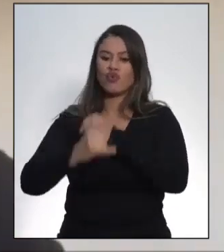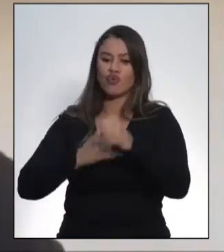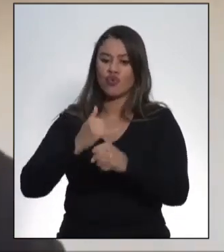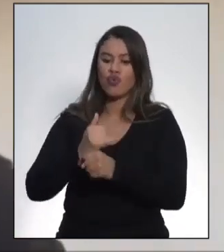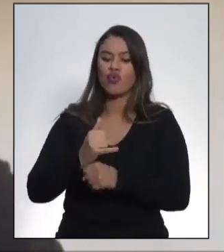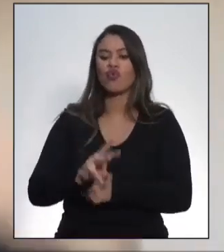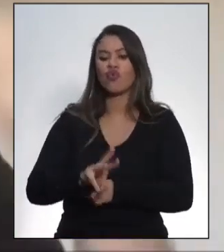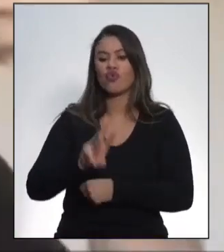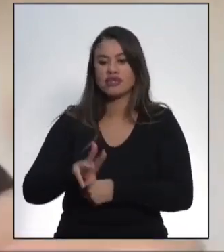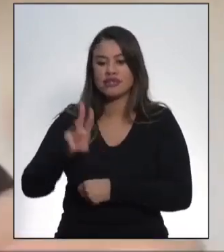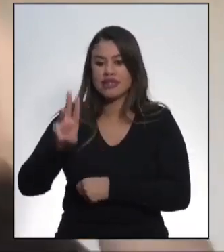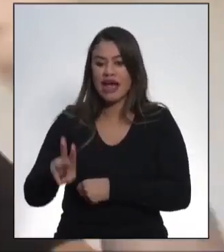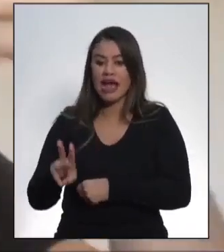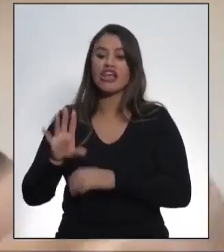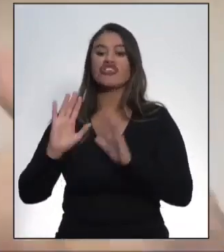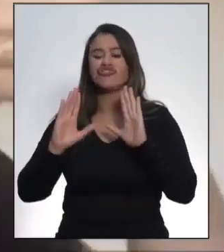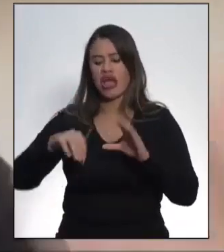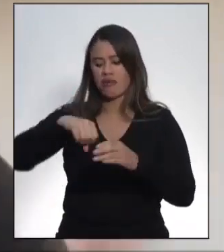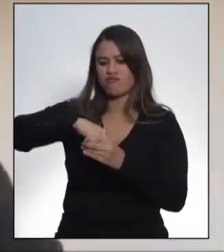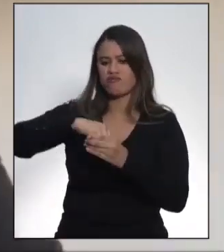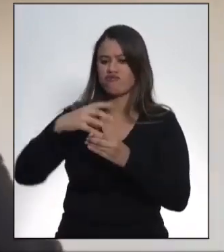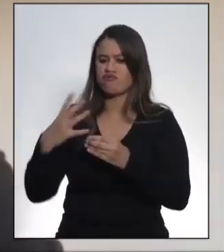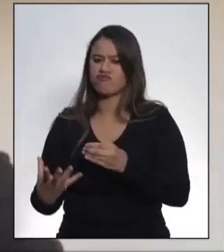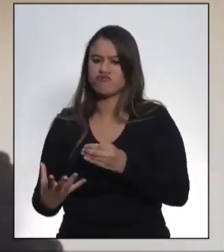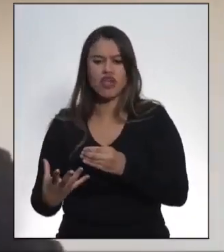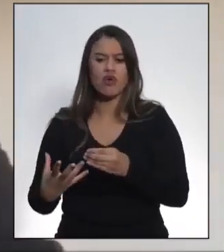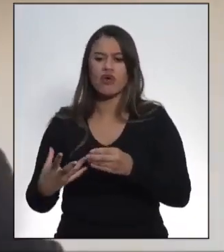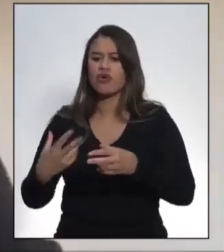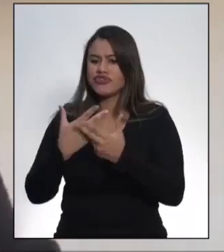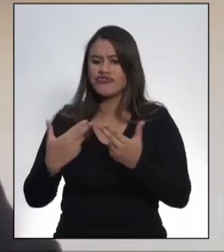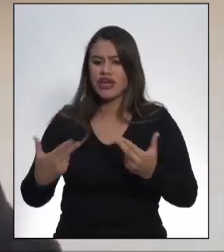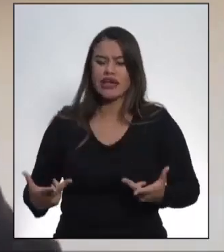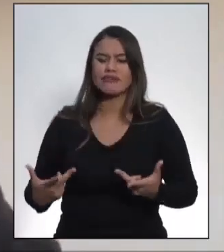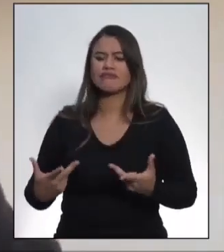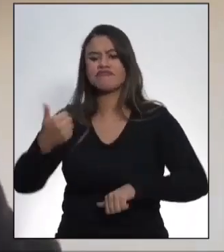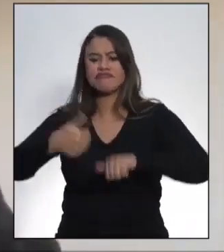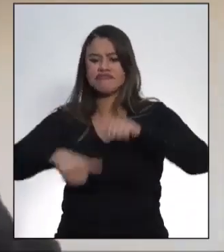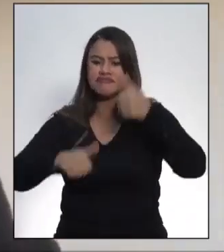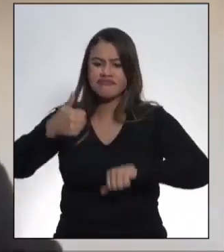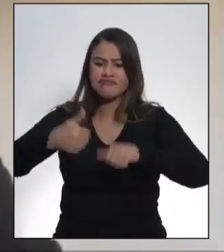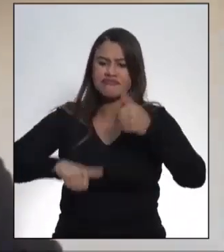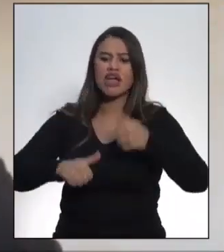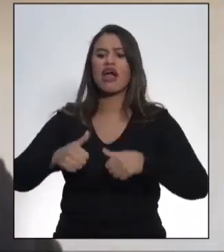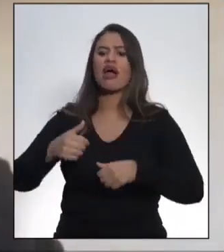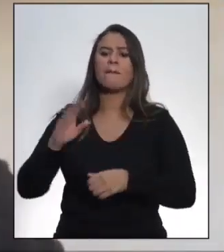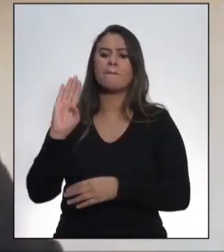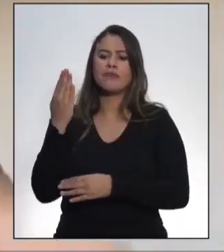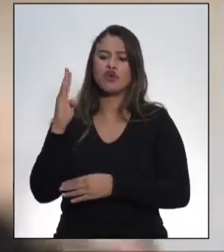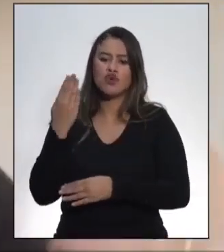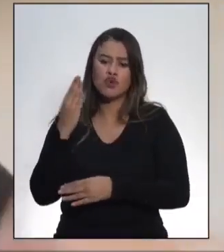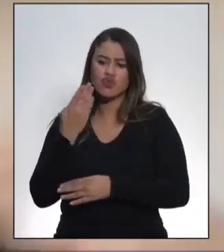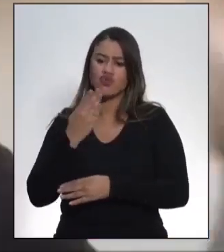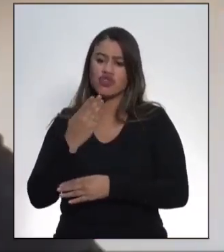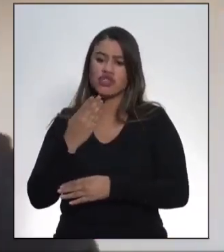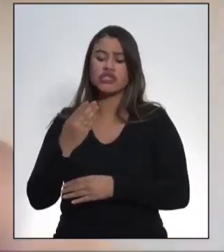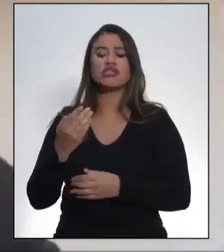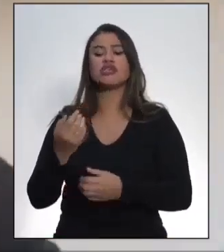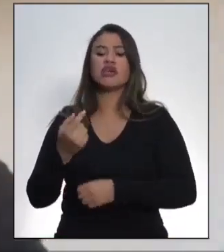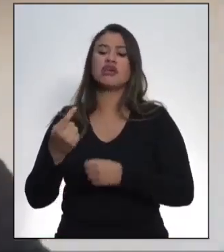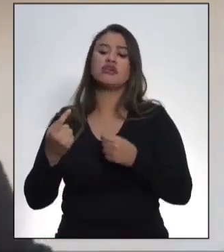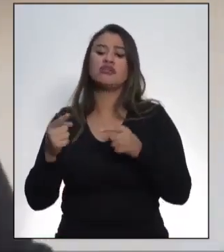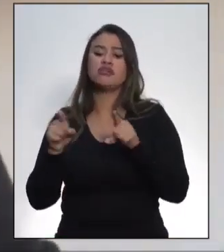pré-gravadas, com conteúdo física, química, biologia de ensino médio, primeiro, segundo, terceiro anos, e preparação